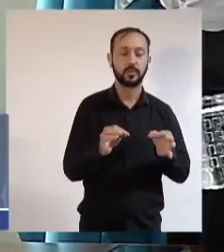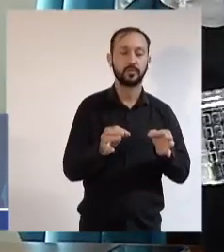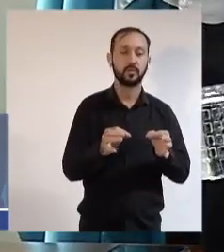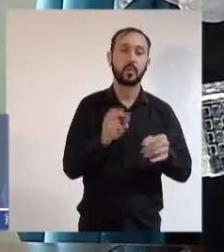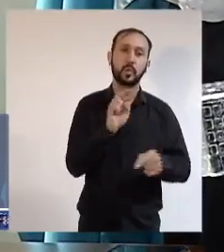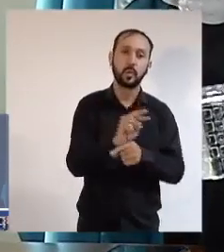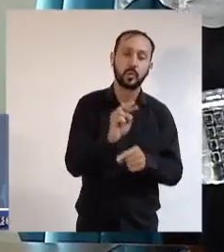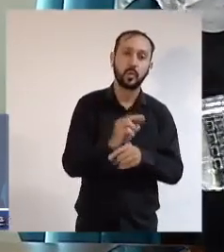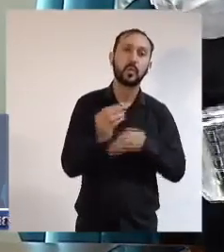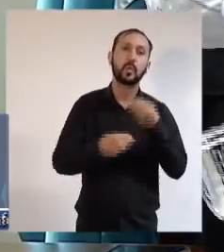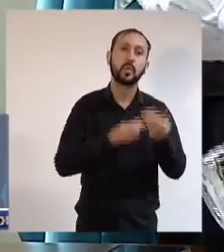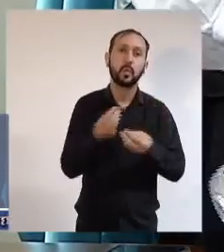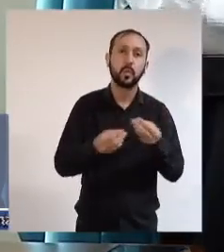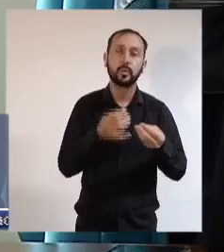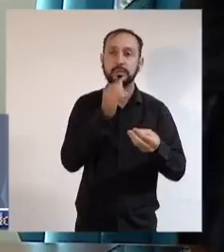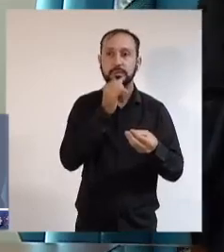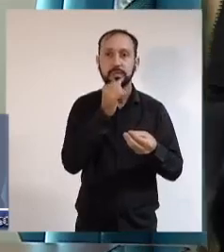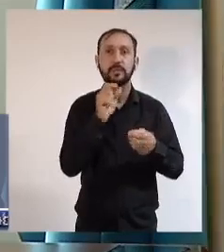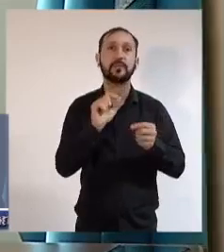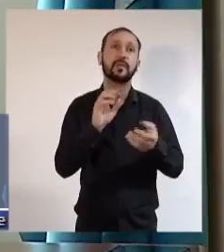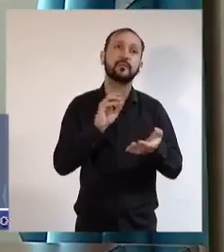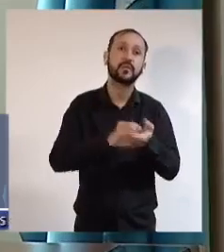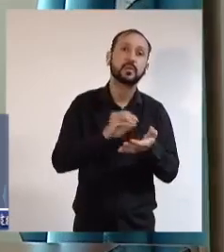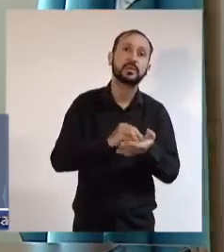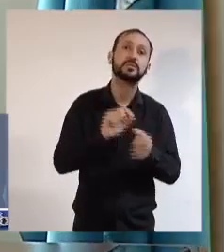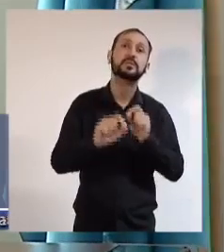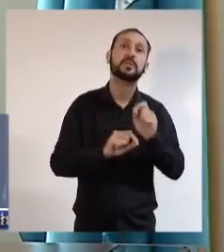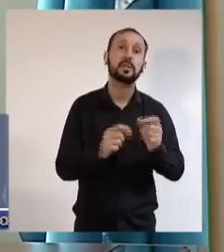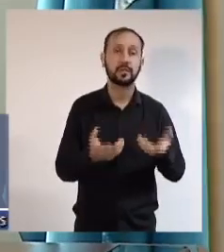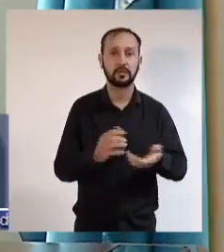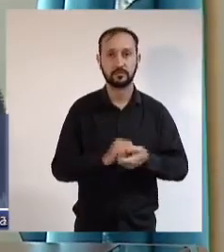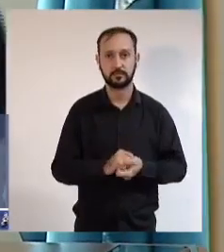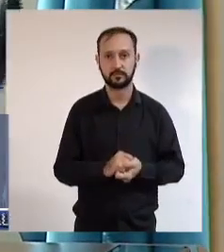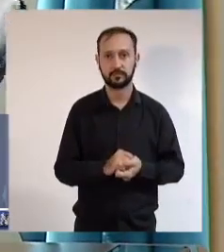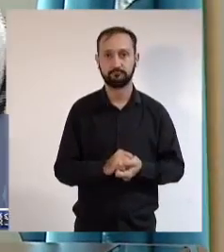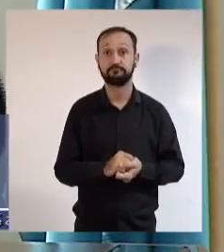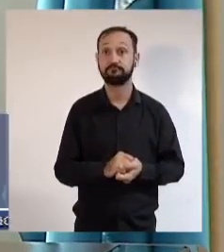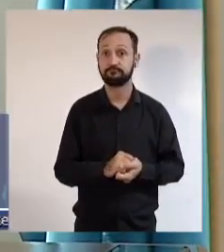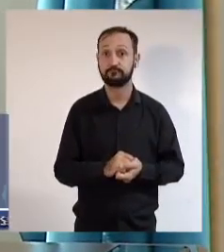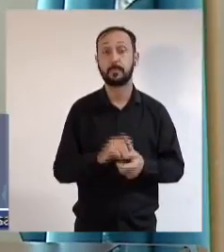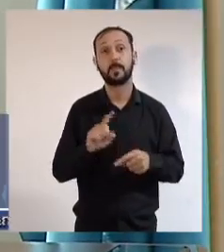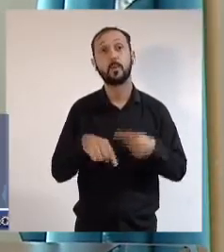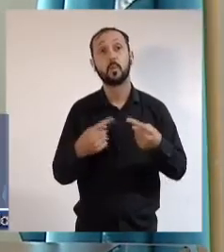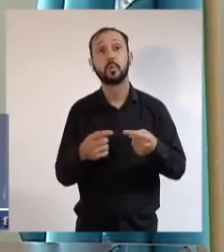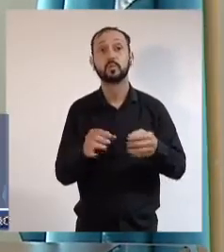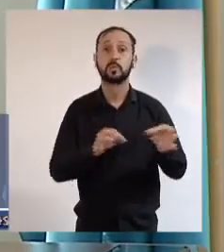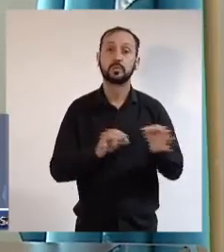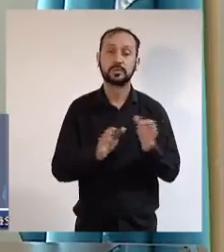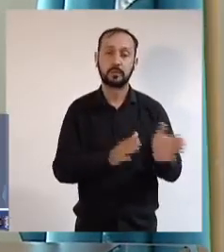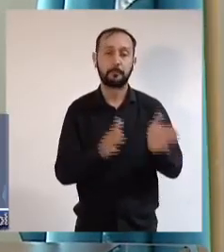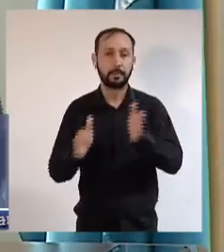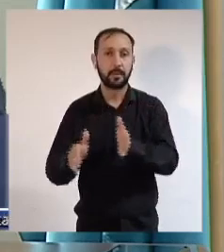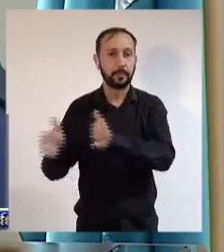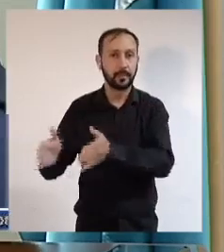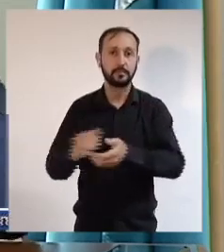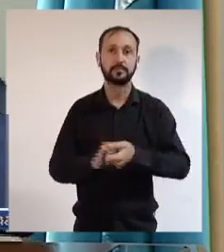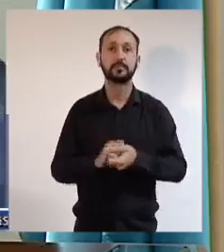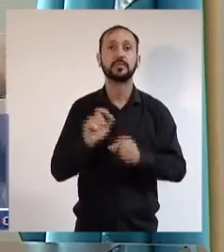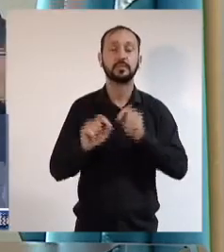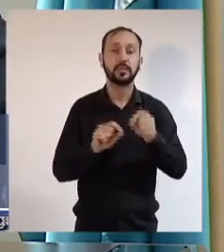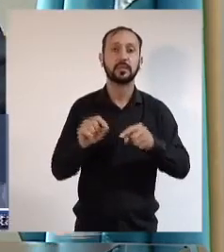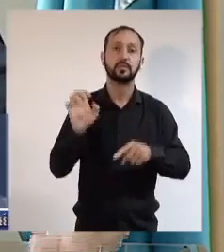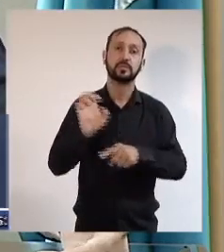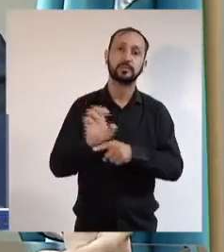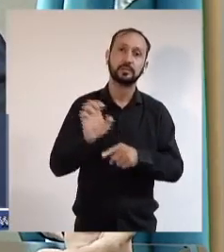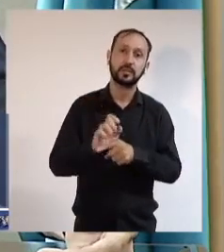que situação está como está o que está faltando pau que a o próximo encaminhamento o que o estado